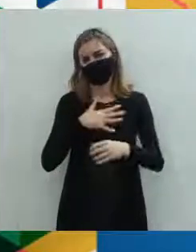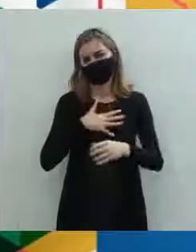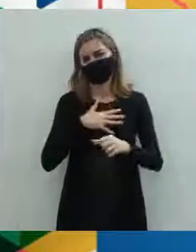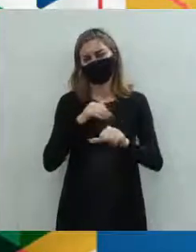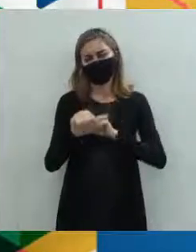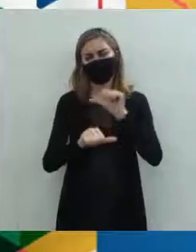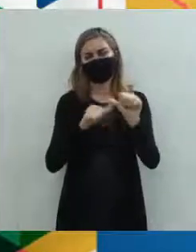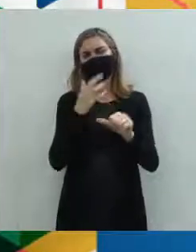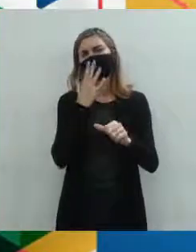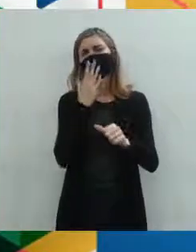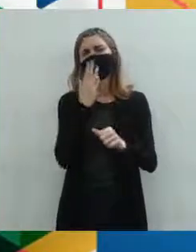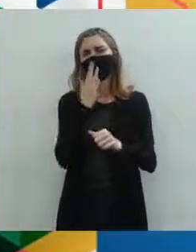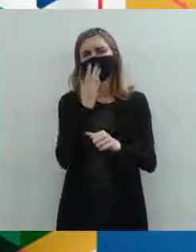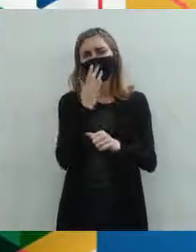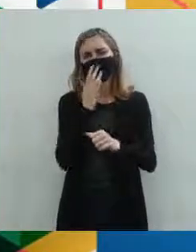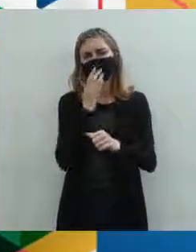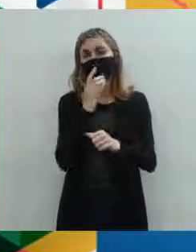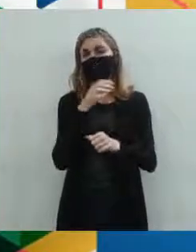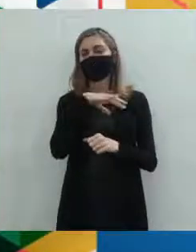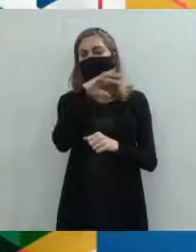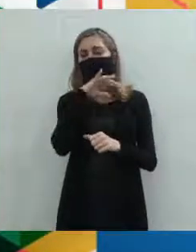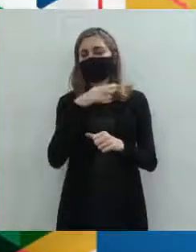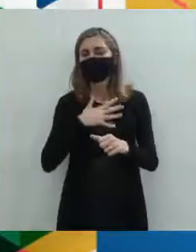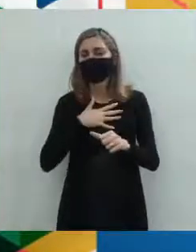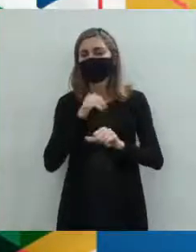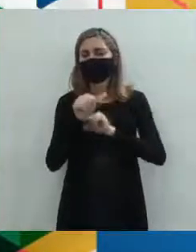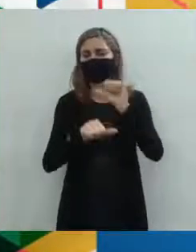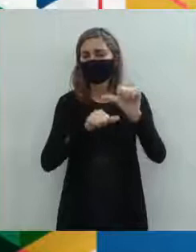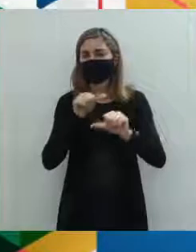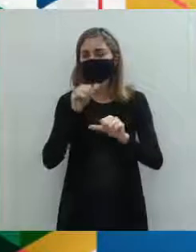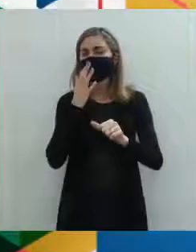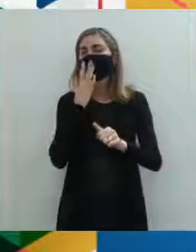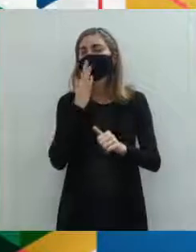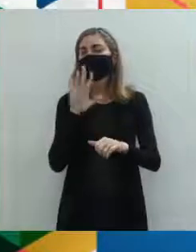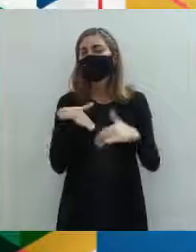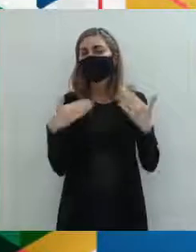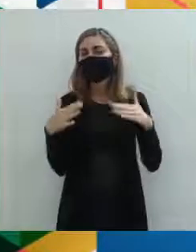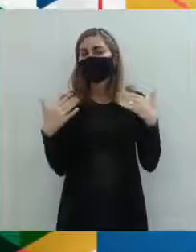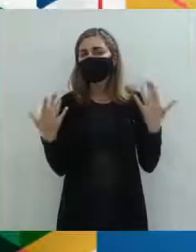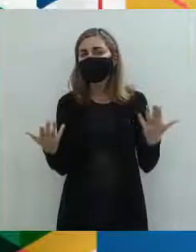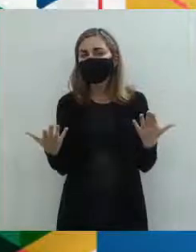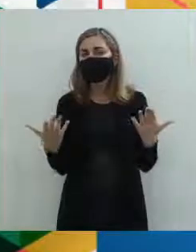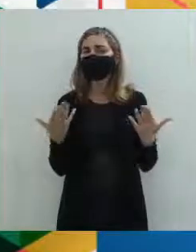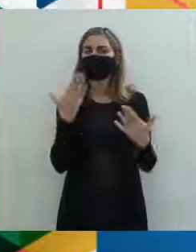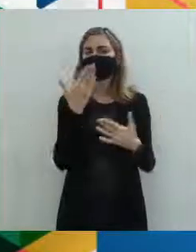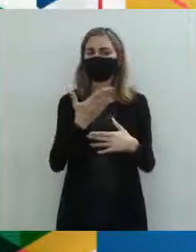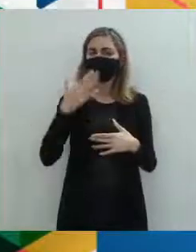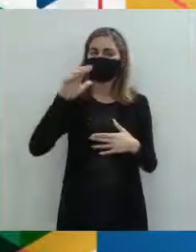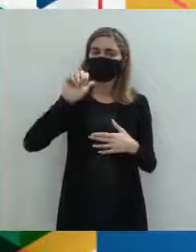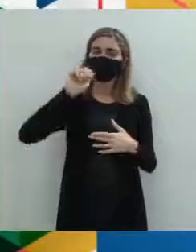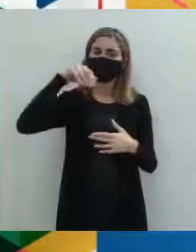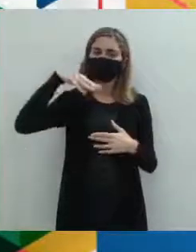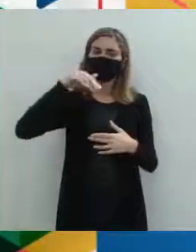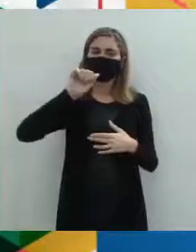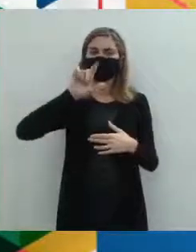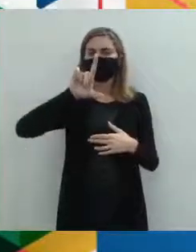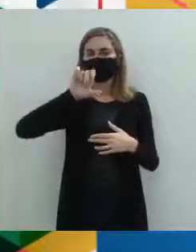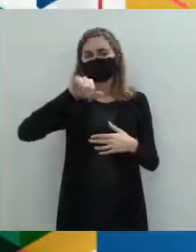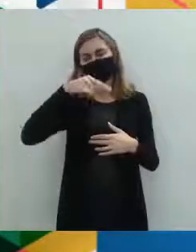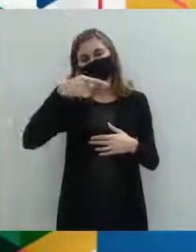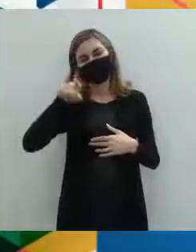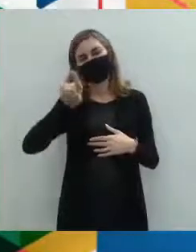cor. É um animal que gosta de mudar de cor? Qual que é? E aí, um camaleão. Olha